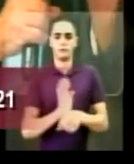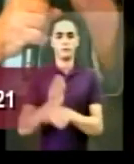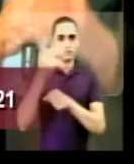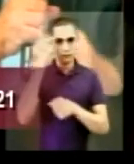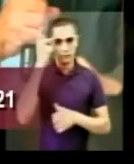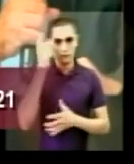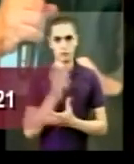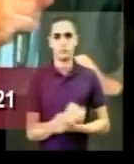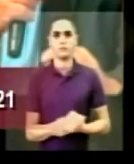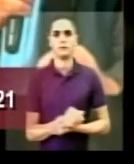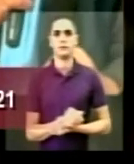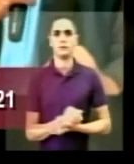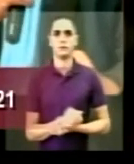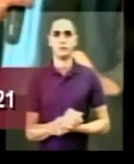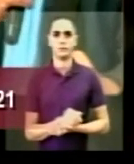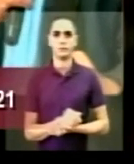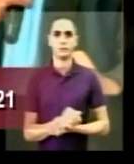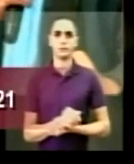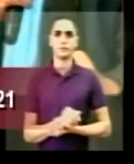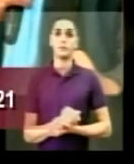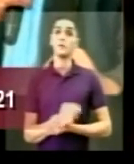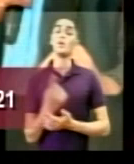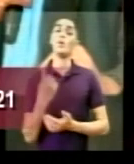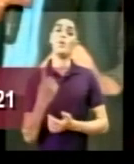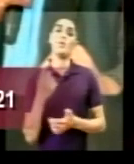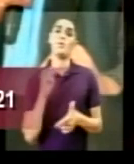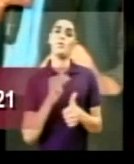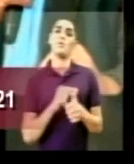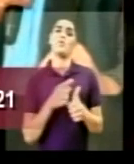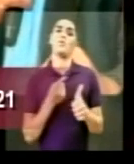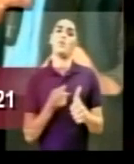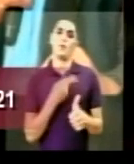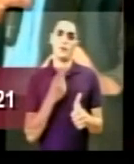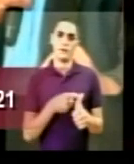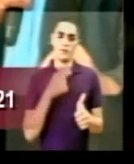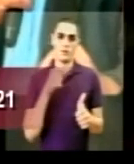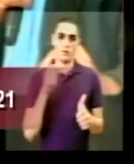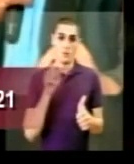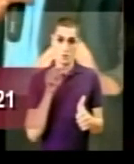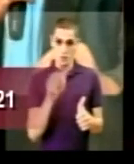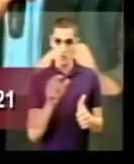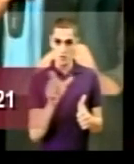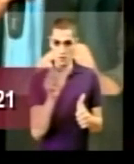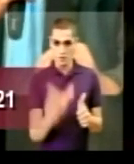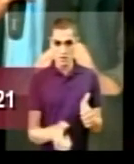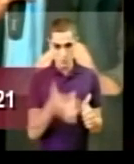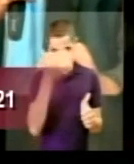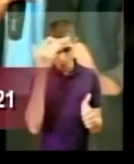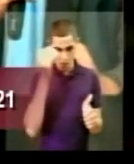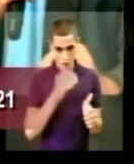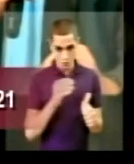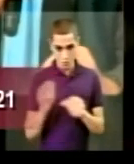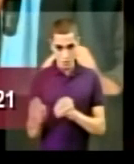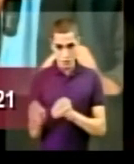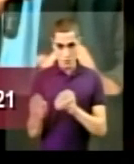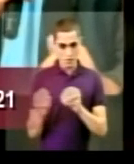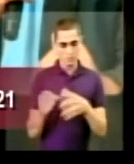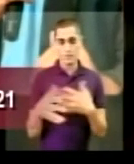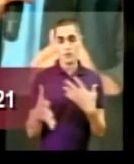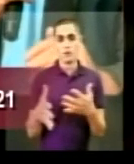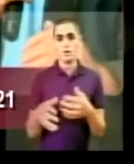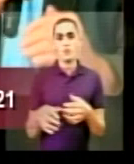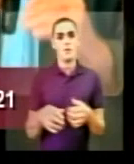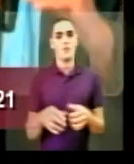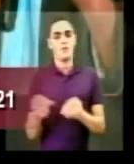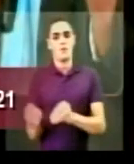Paulo. Uma delas foi que, para você ir para a fase vermelha, você